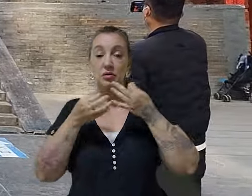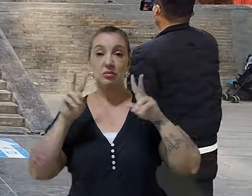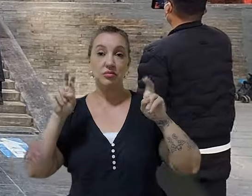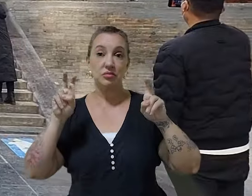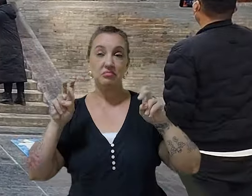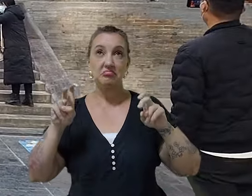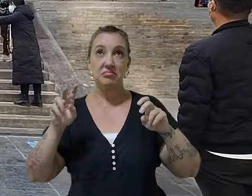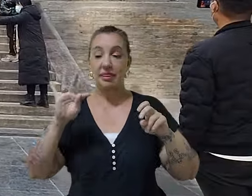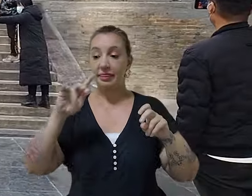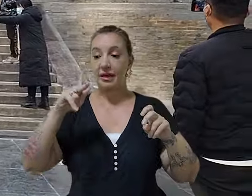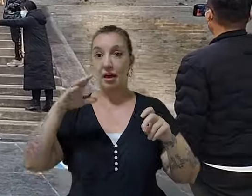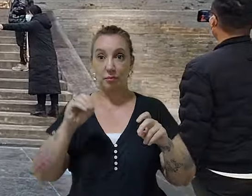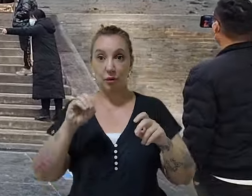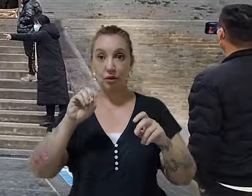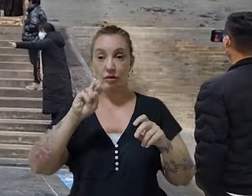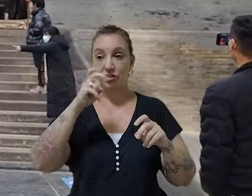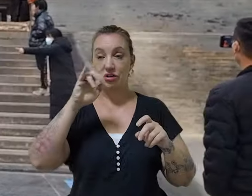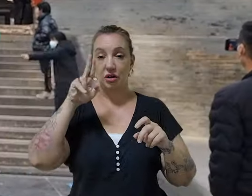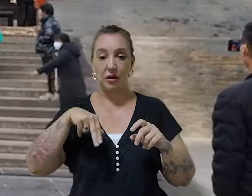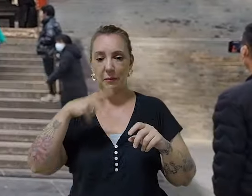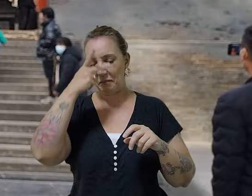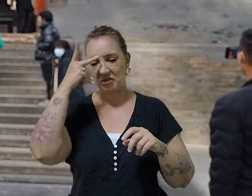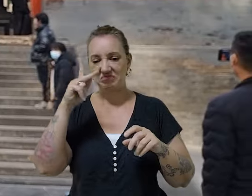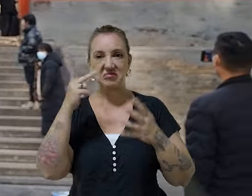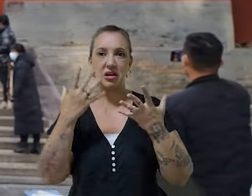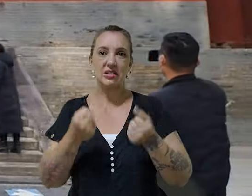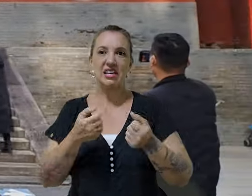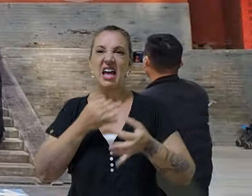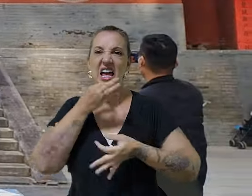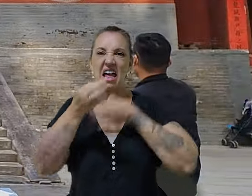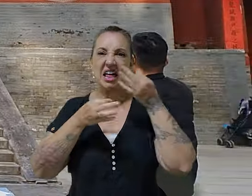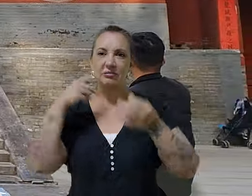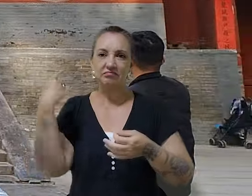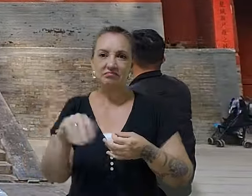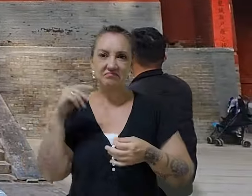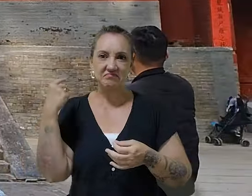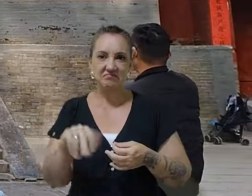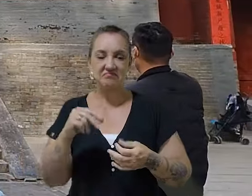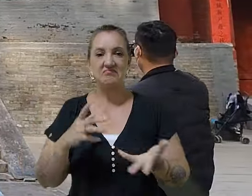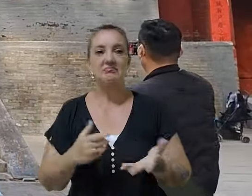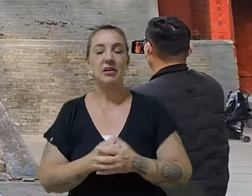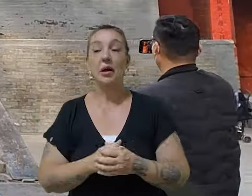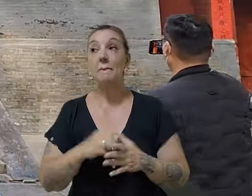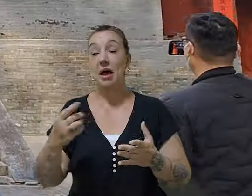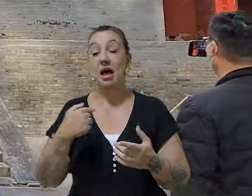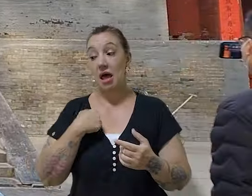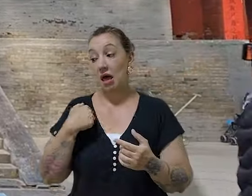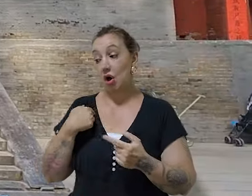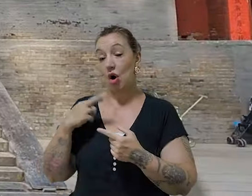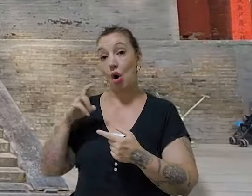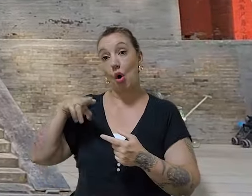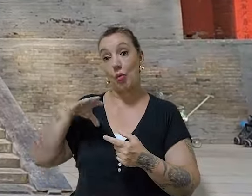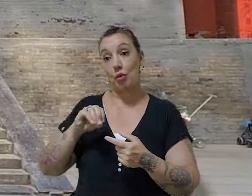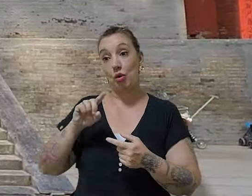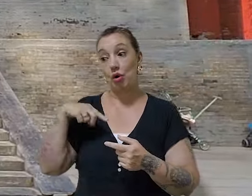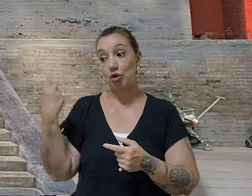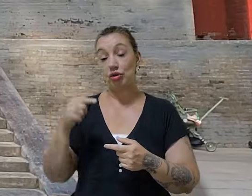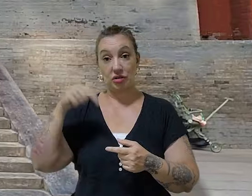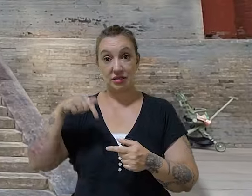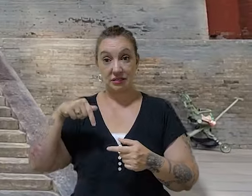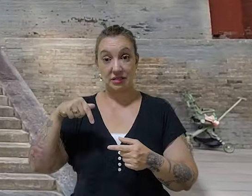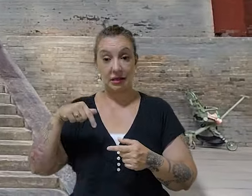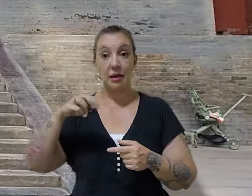muita gente que não reconhece, que faz crítica, mas tanto eu quanto o Rômulo e todos nós aqui do